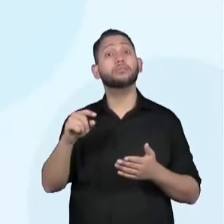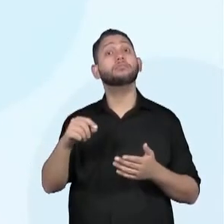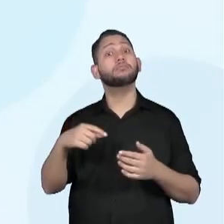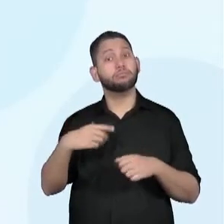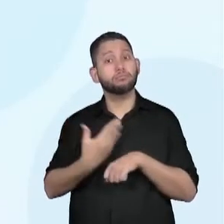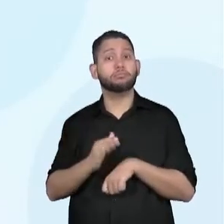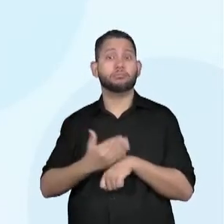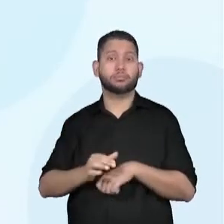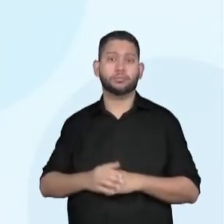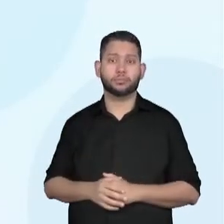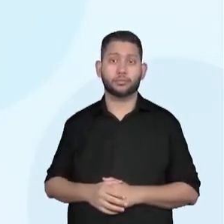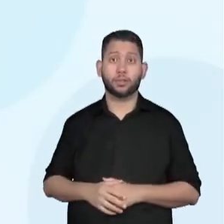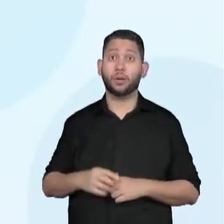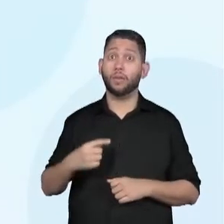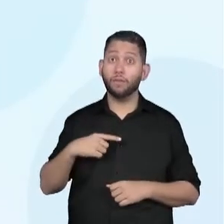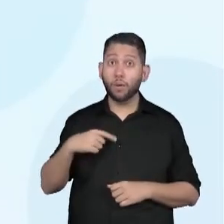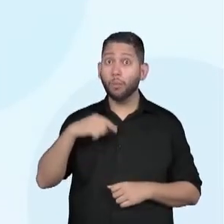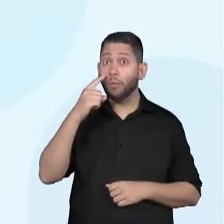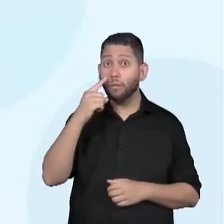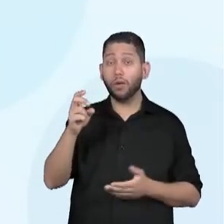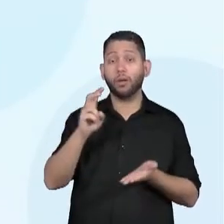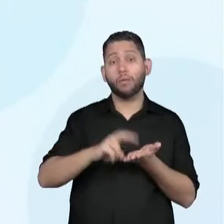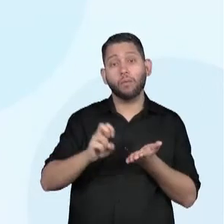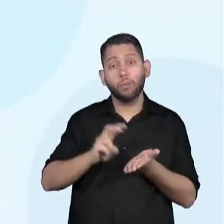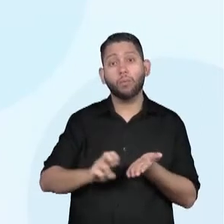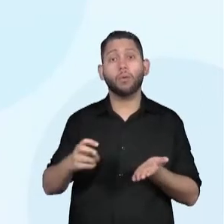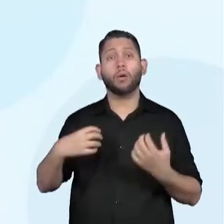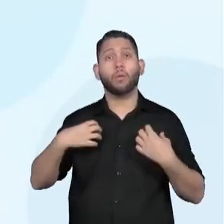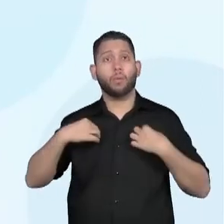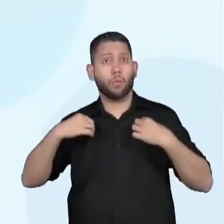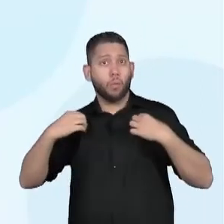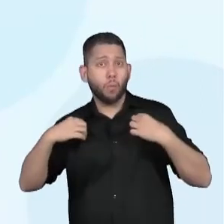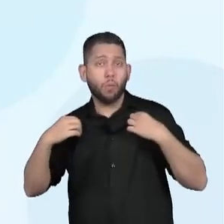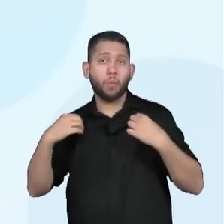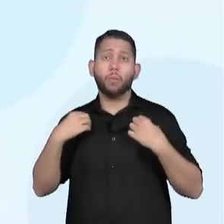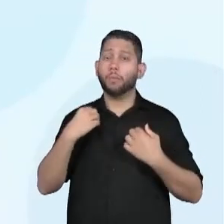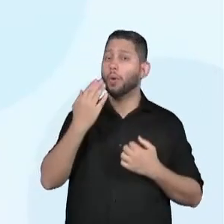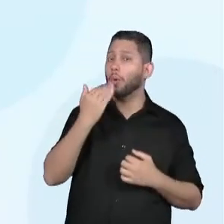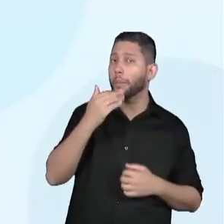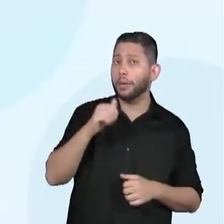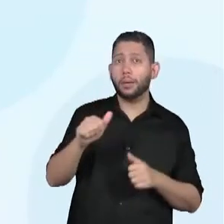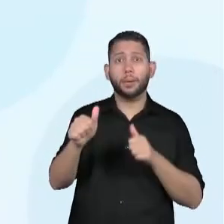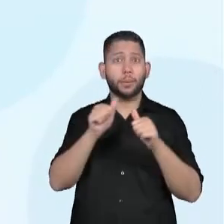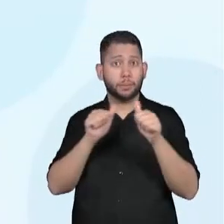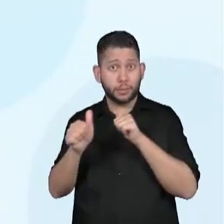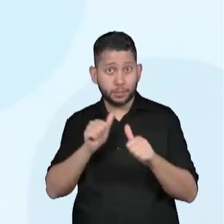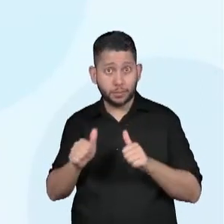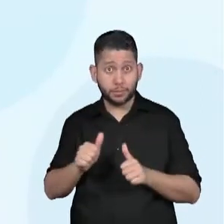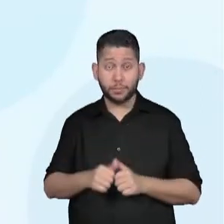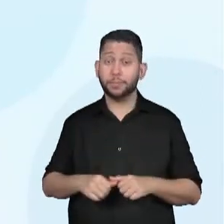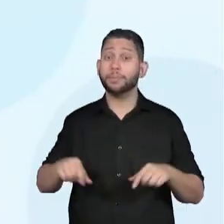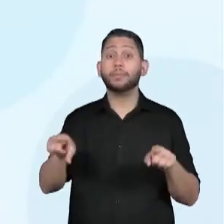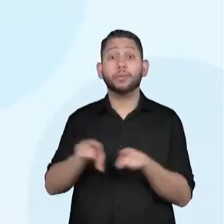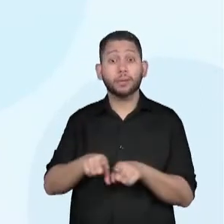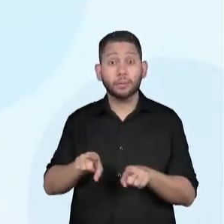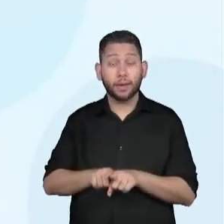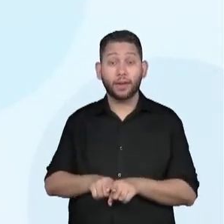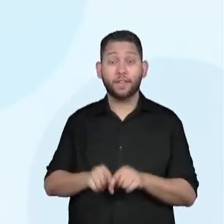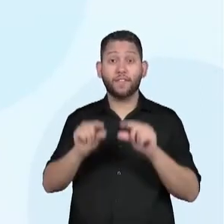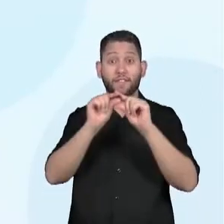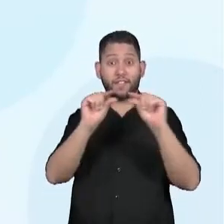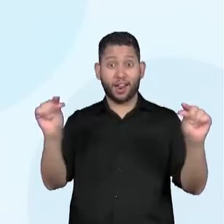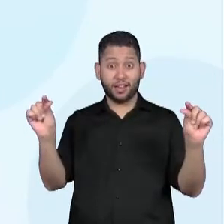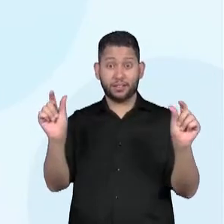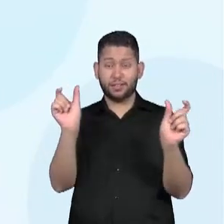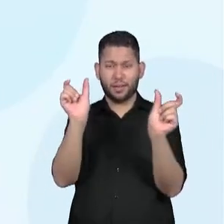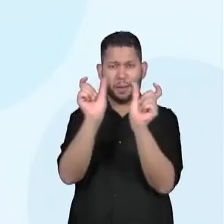A gente vai fazer um aquecimento aí de vocabulário sobre roupas, comida e bebida. E também vamos